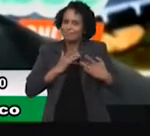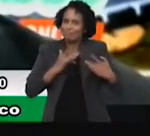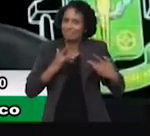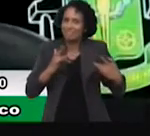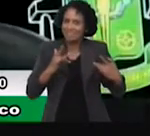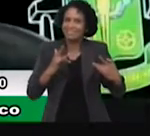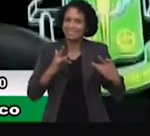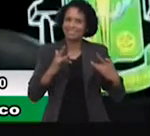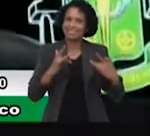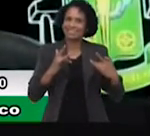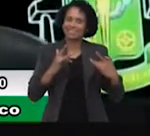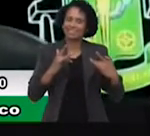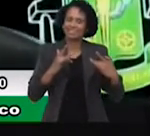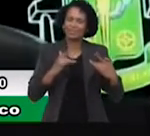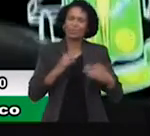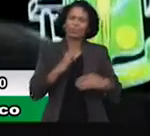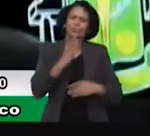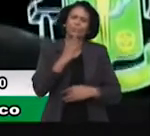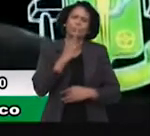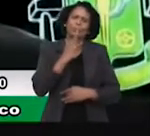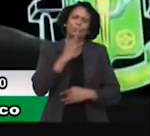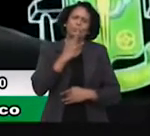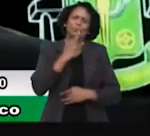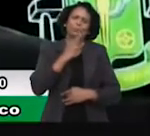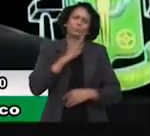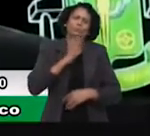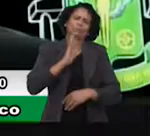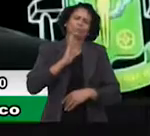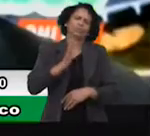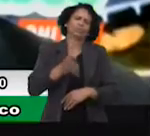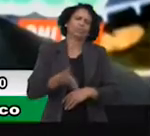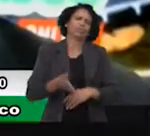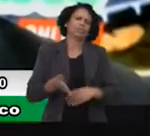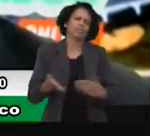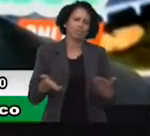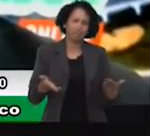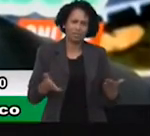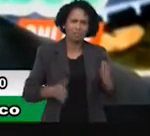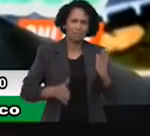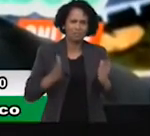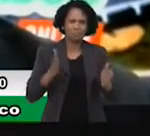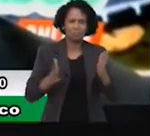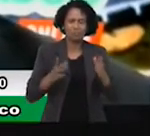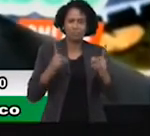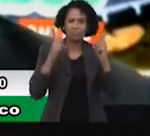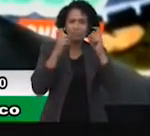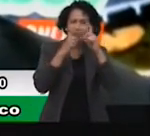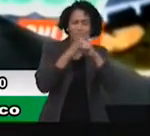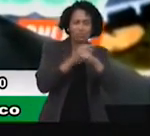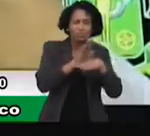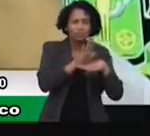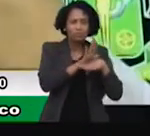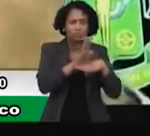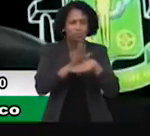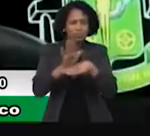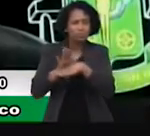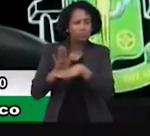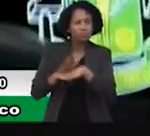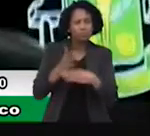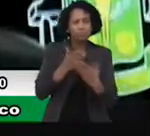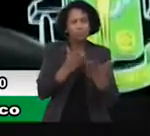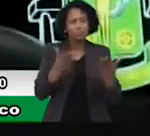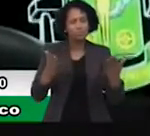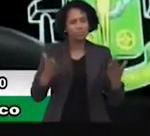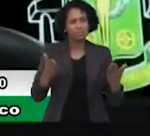e conhece, que sabe enxergar. Já passou também um momento difícil, quando tem um próximo, num momento bem delicado da sua vida.